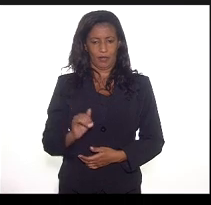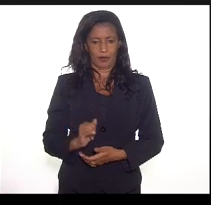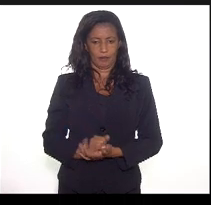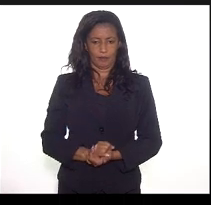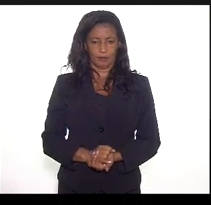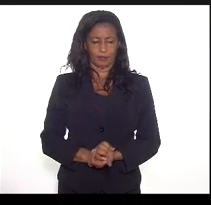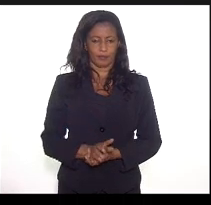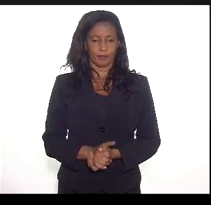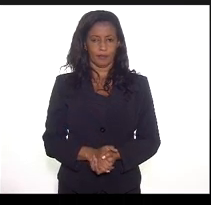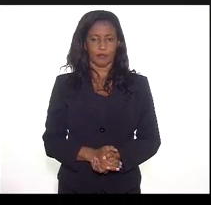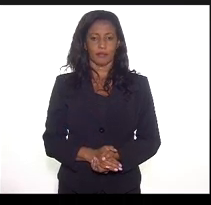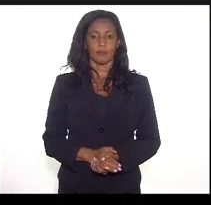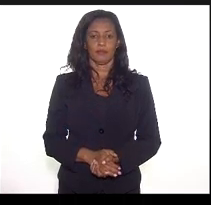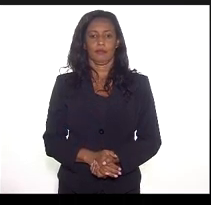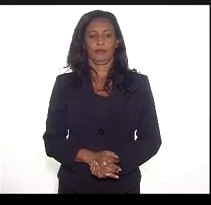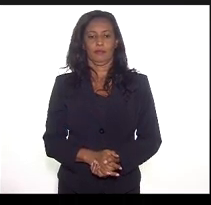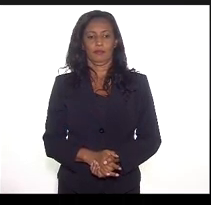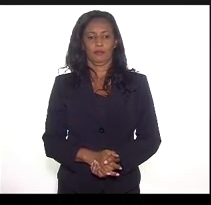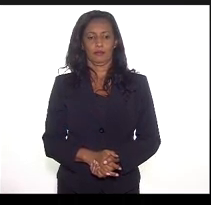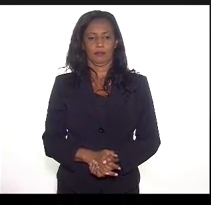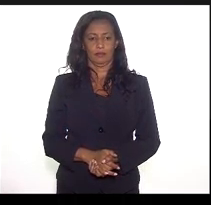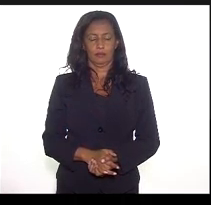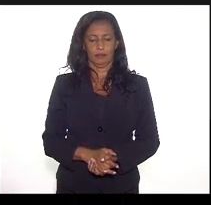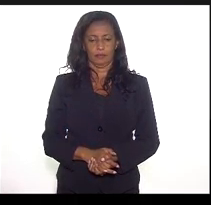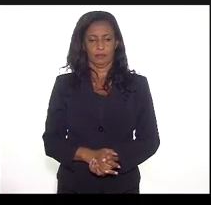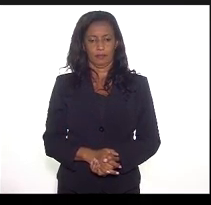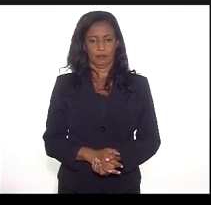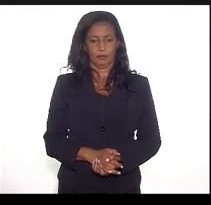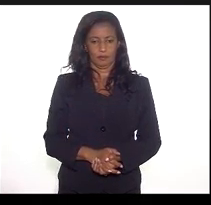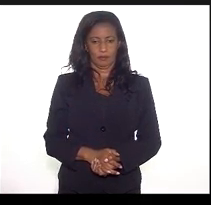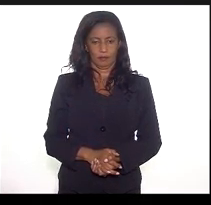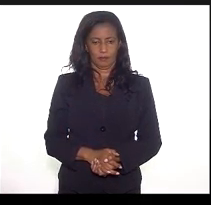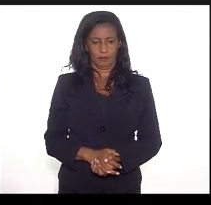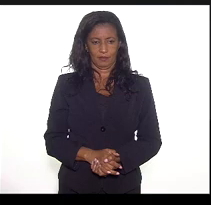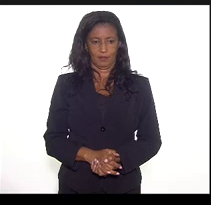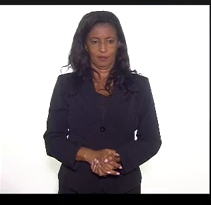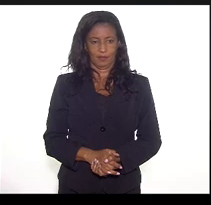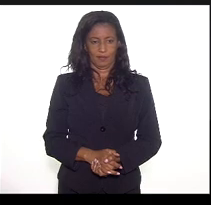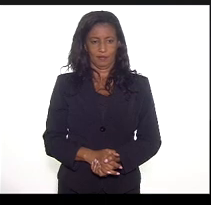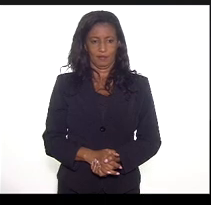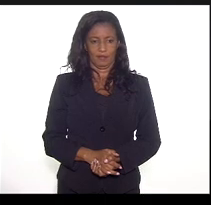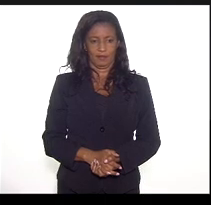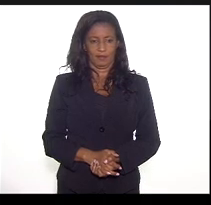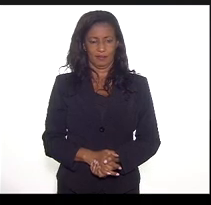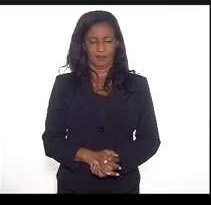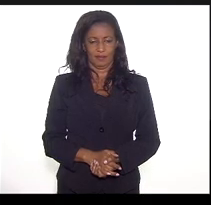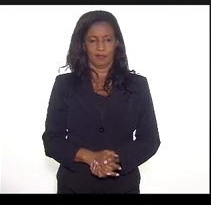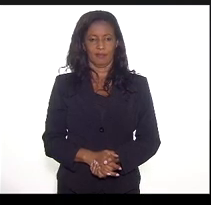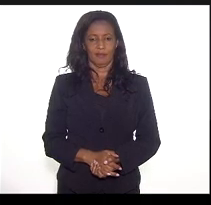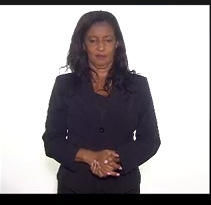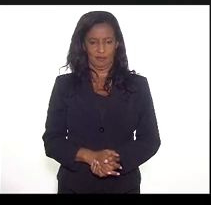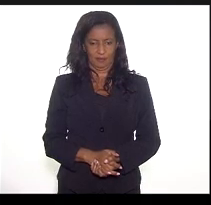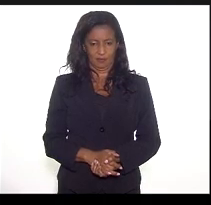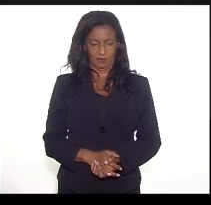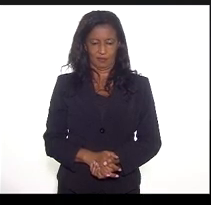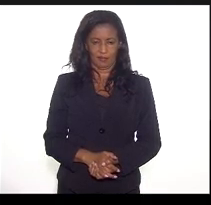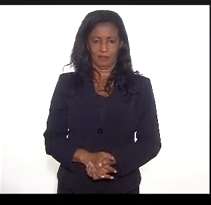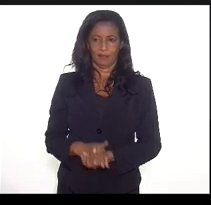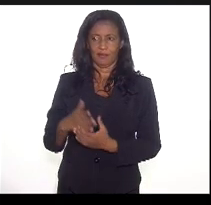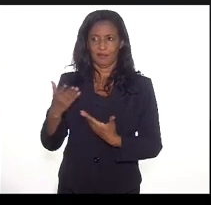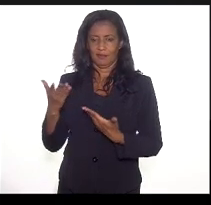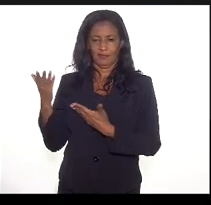Posteriormente, deputado Carlos Mink. Obrigado, posso falar eu? Não, agora é o Serafini. É o Flávio, Flávio. Vai